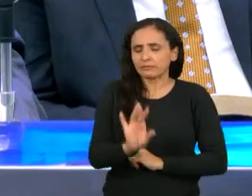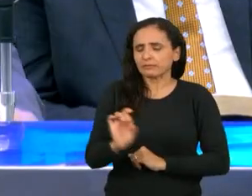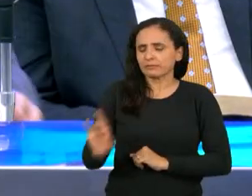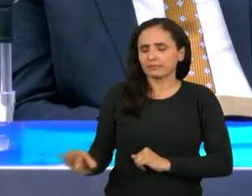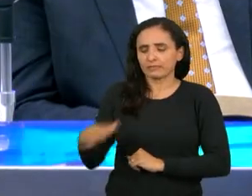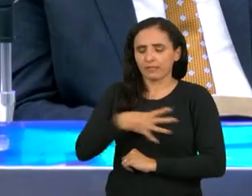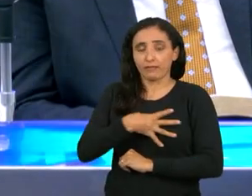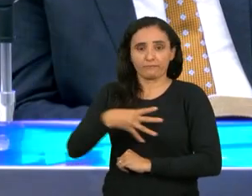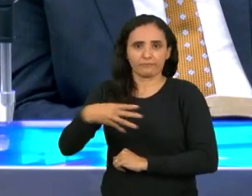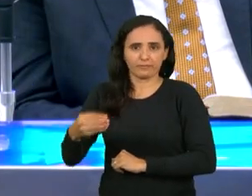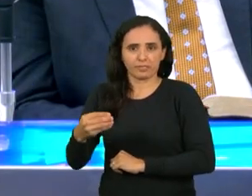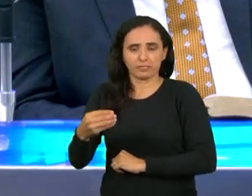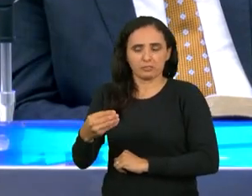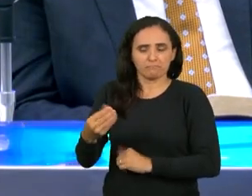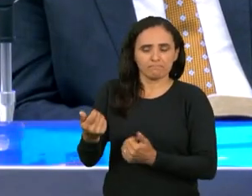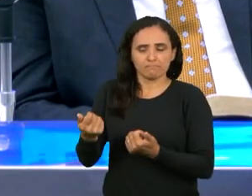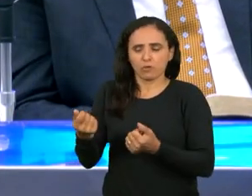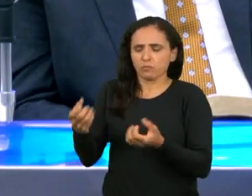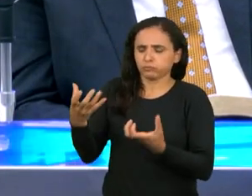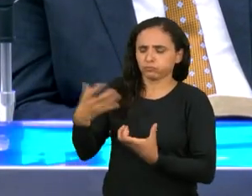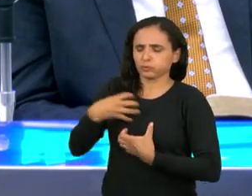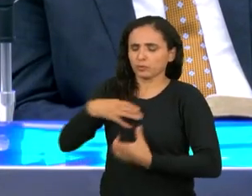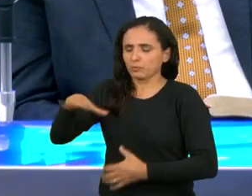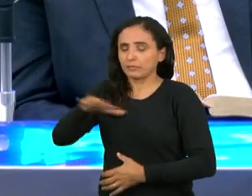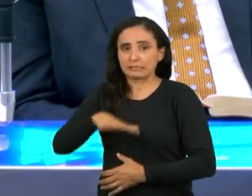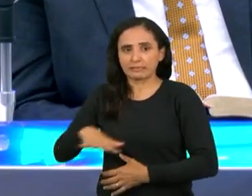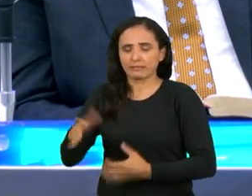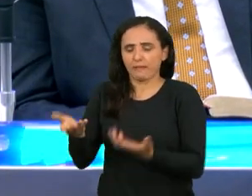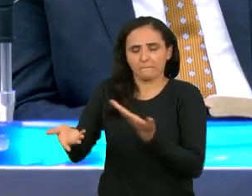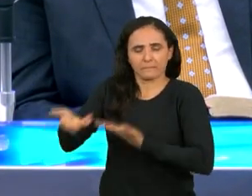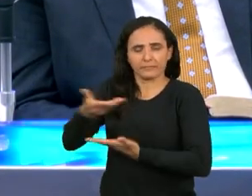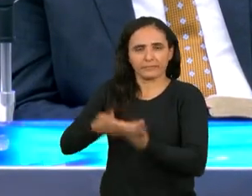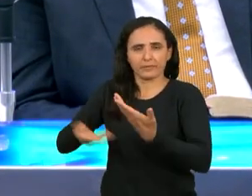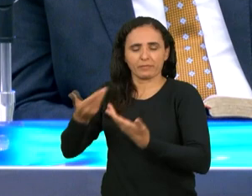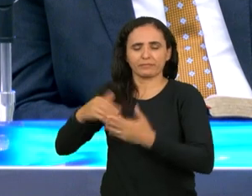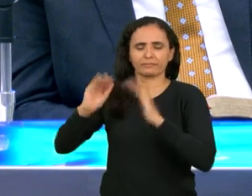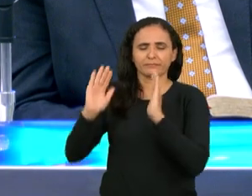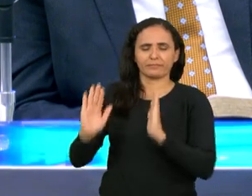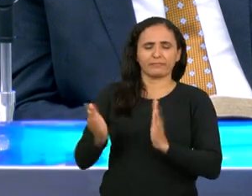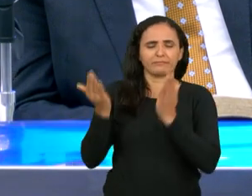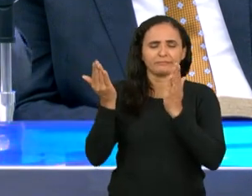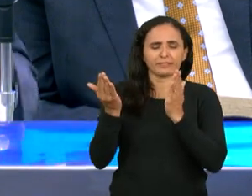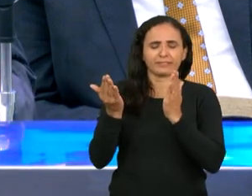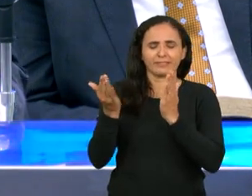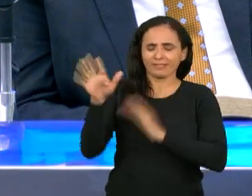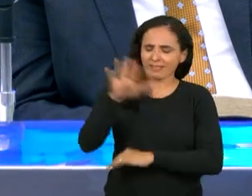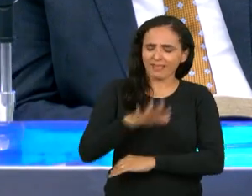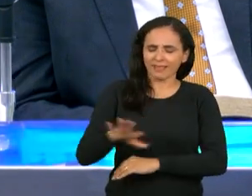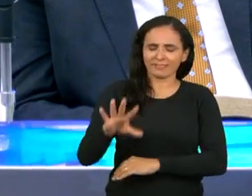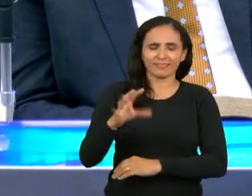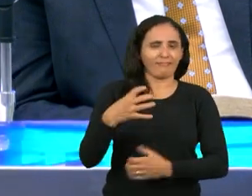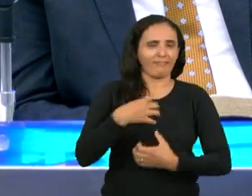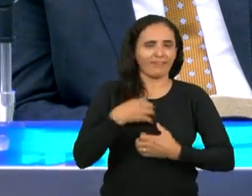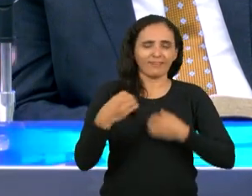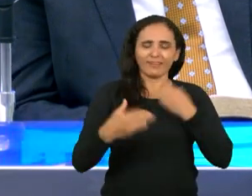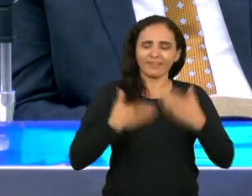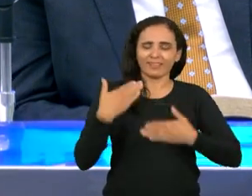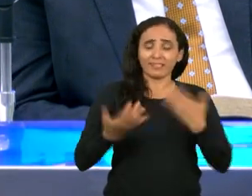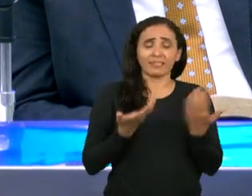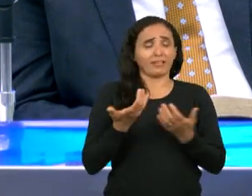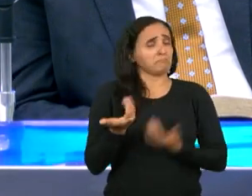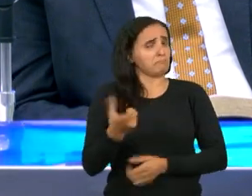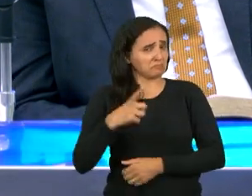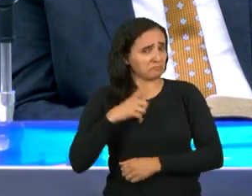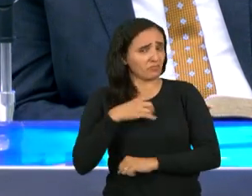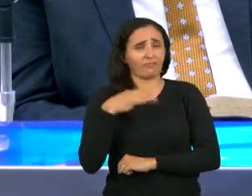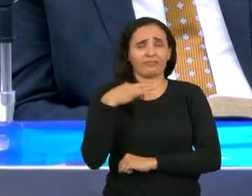Aquela aquele encontro social e é claro que ali ele se divertiam por certo havia música